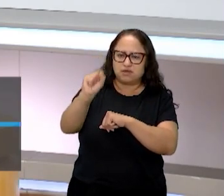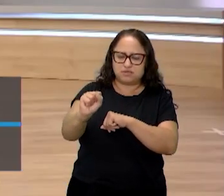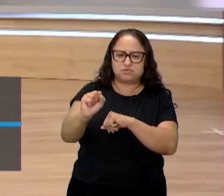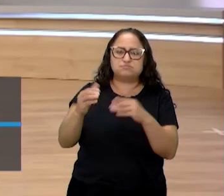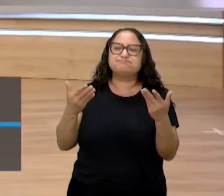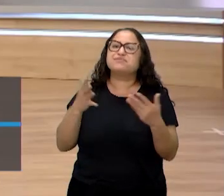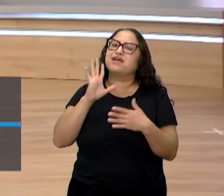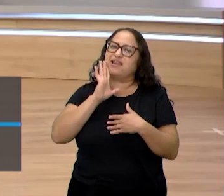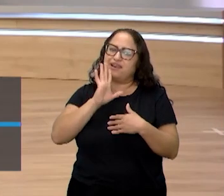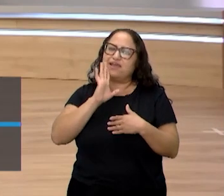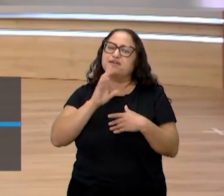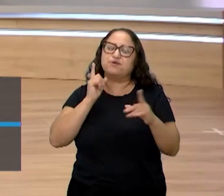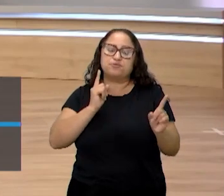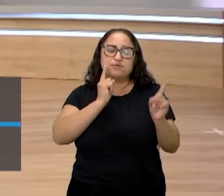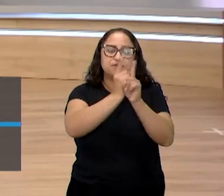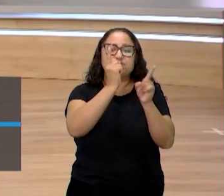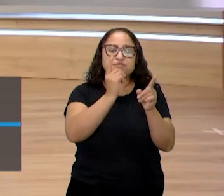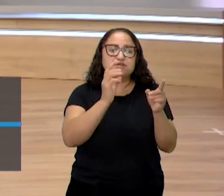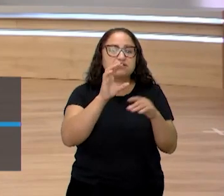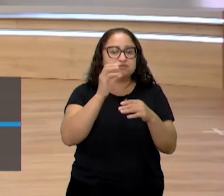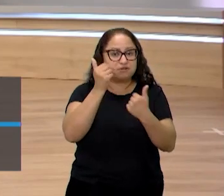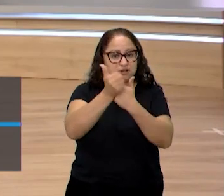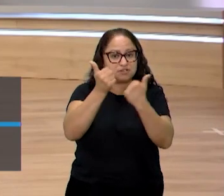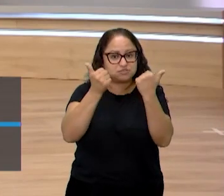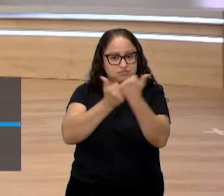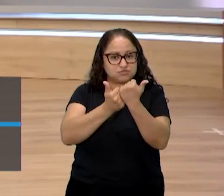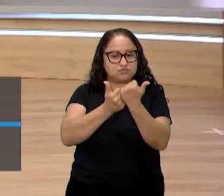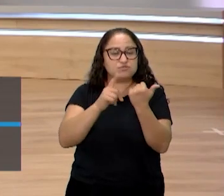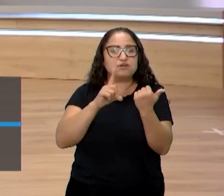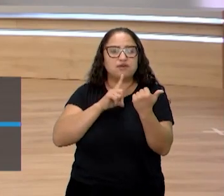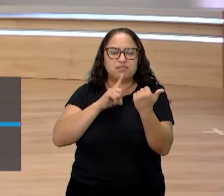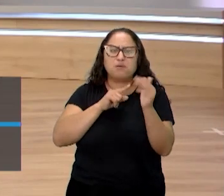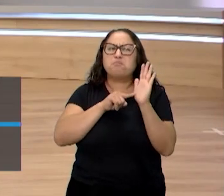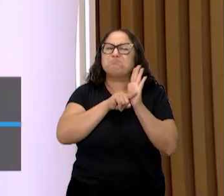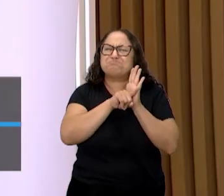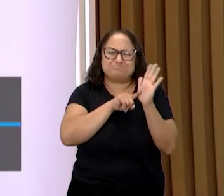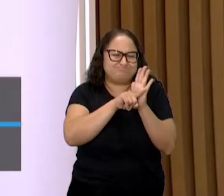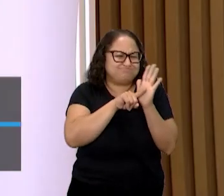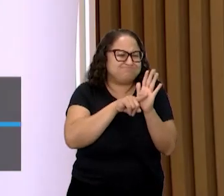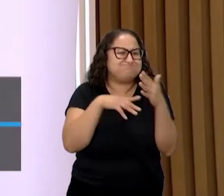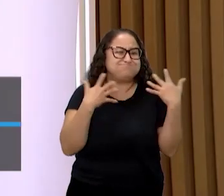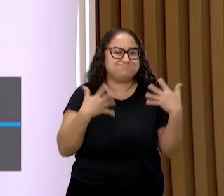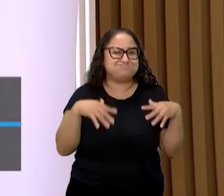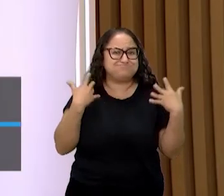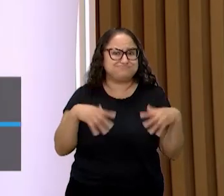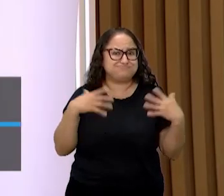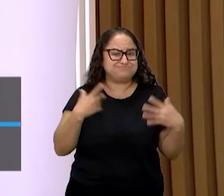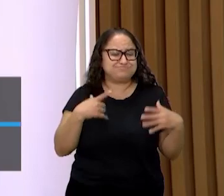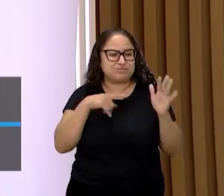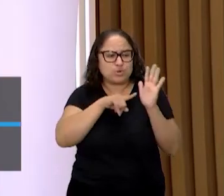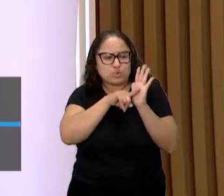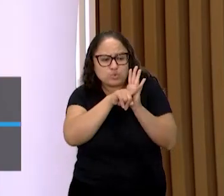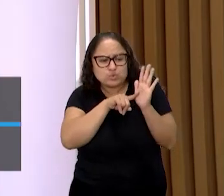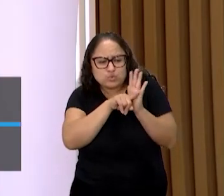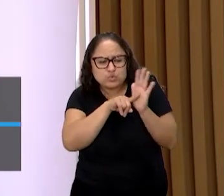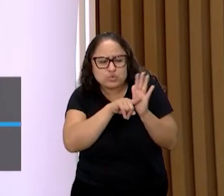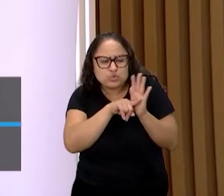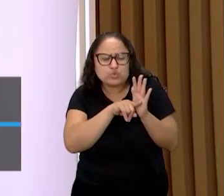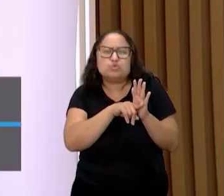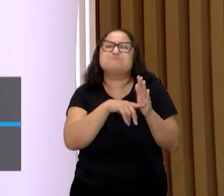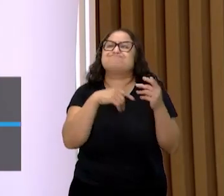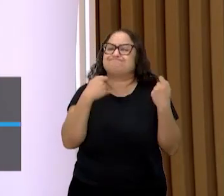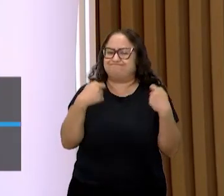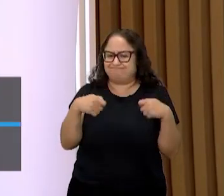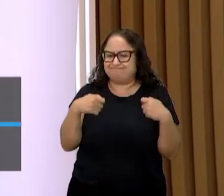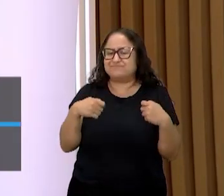chegar nessa estrutura, tive muita pesquisa, né? muita investigação científica, a